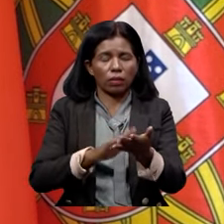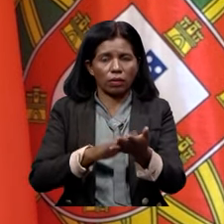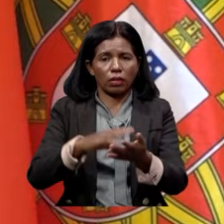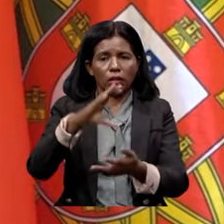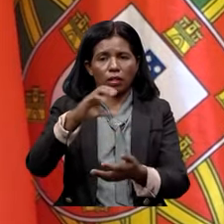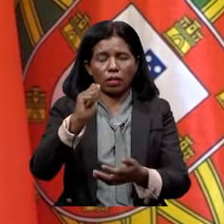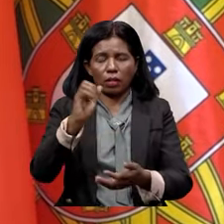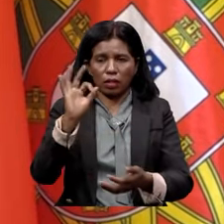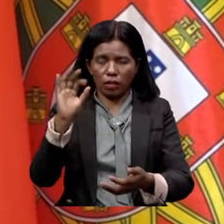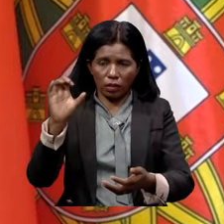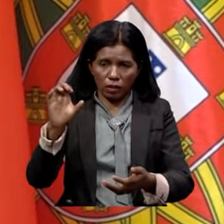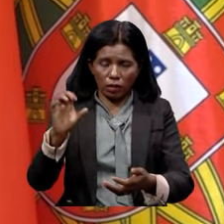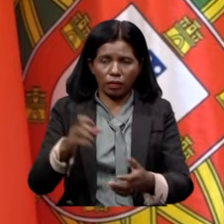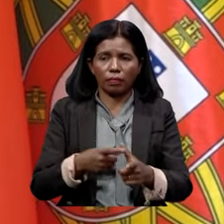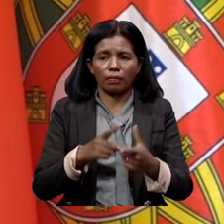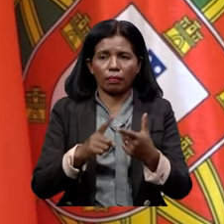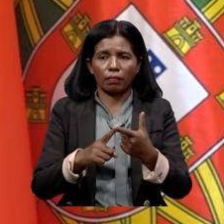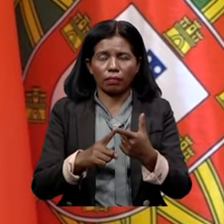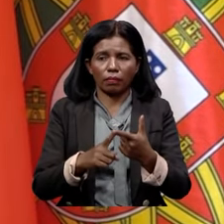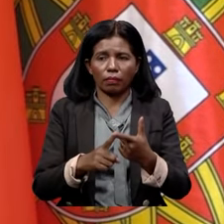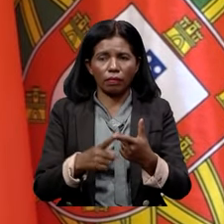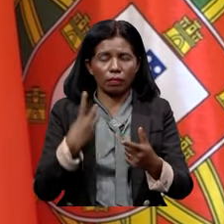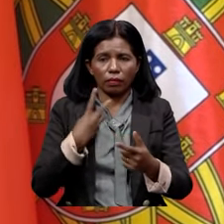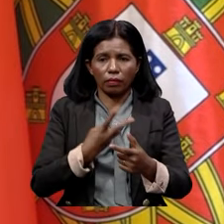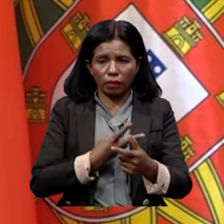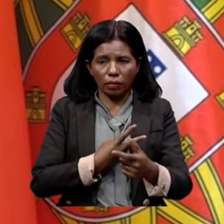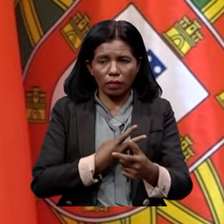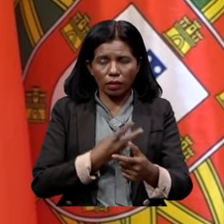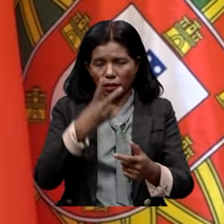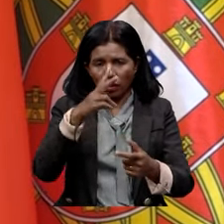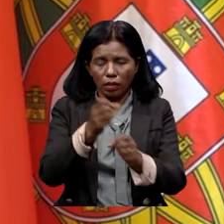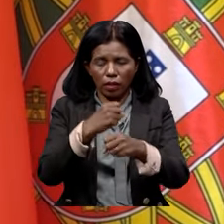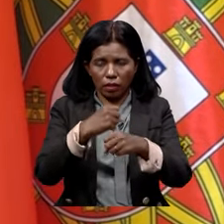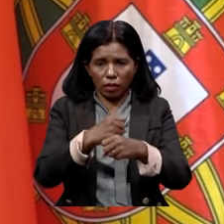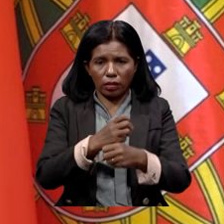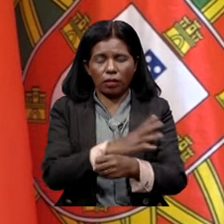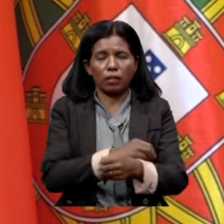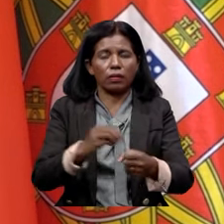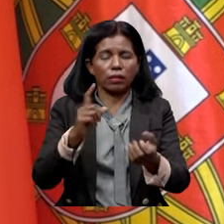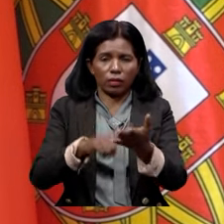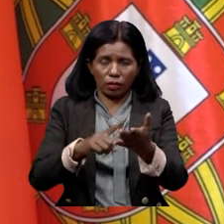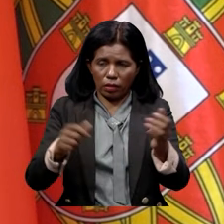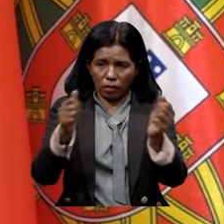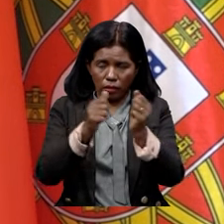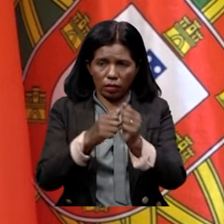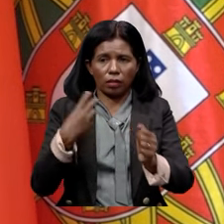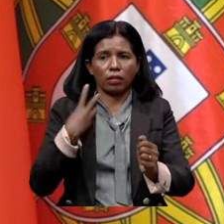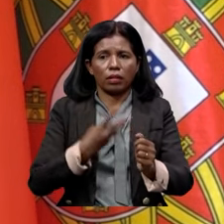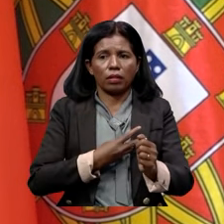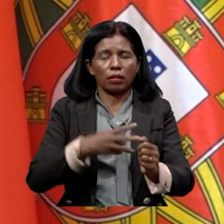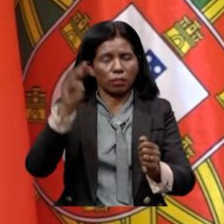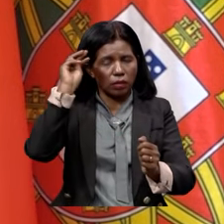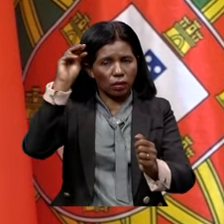também, por outro lado, como também resultou dos documentos que foram subscritos há pouco, o nosso Ministério da